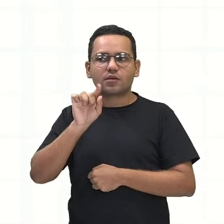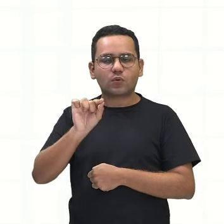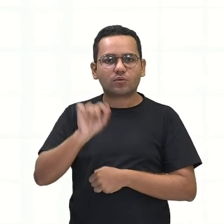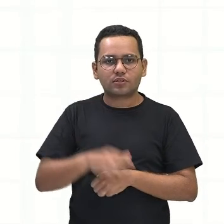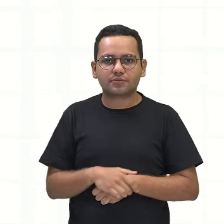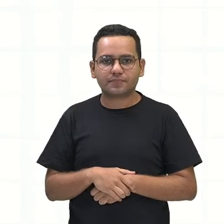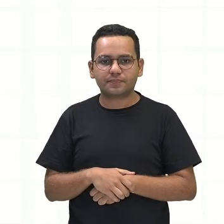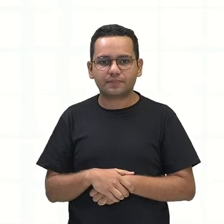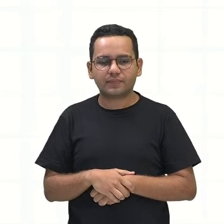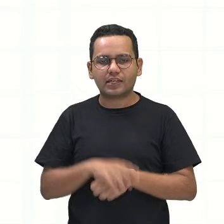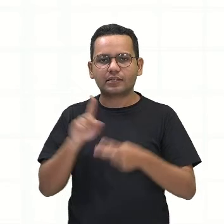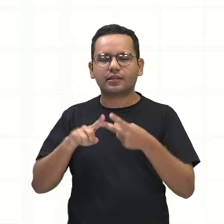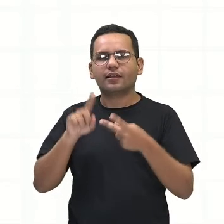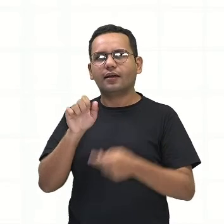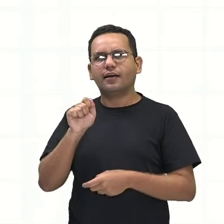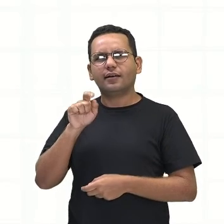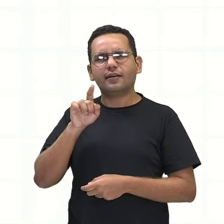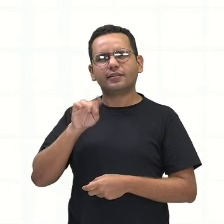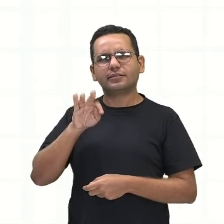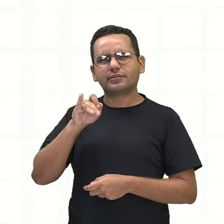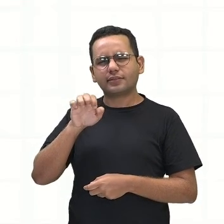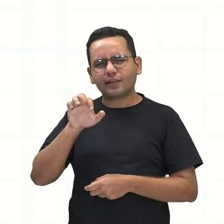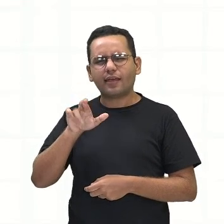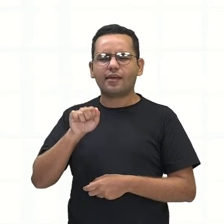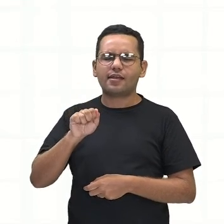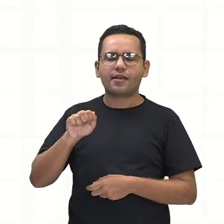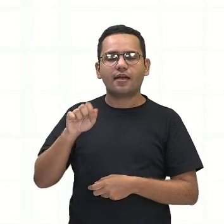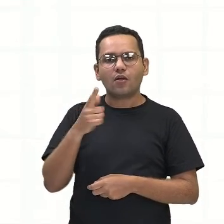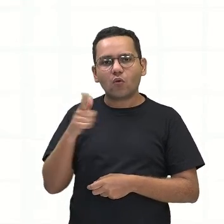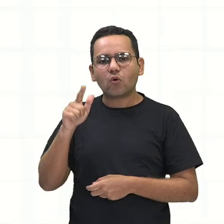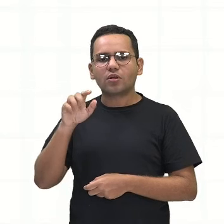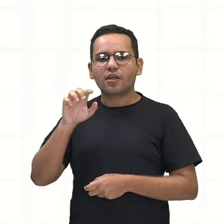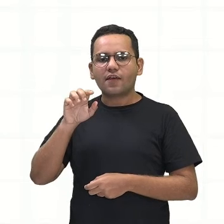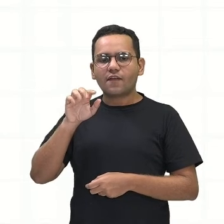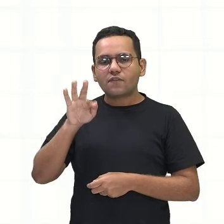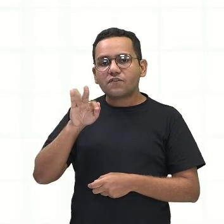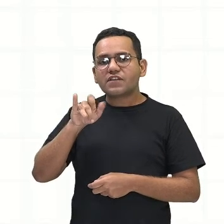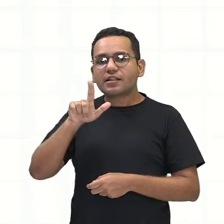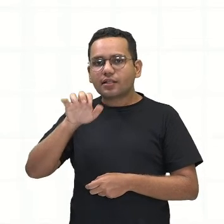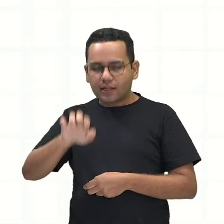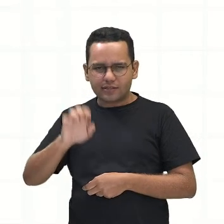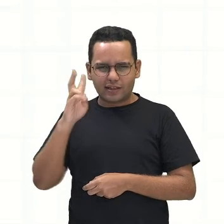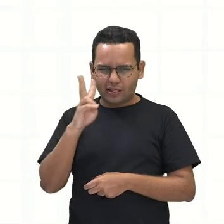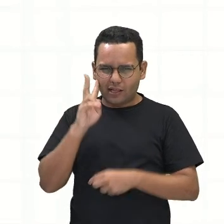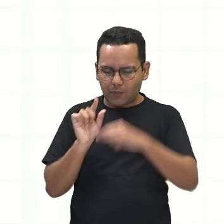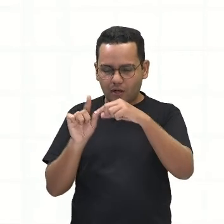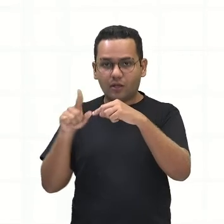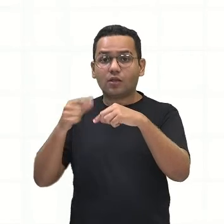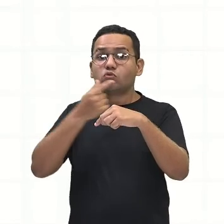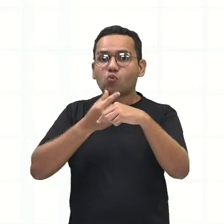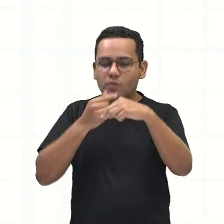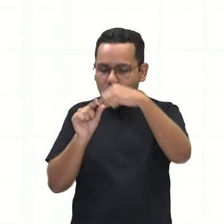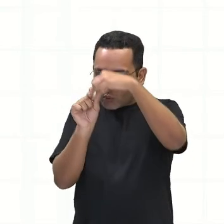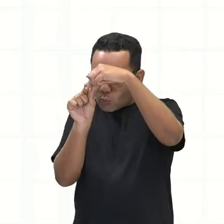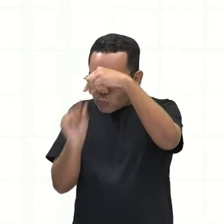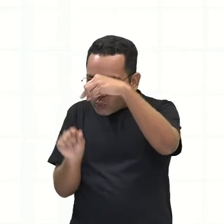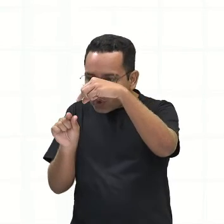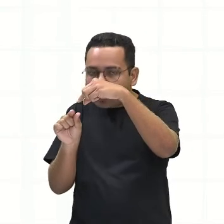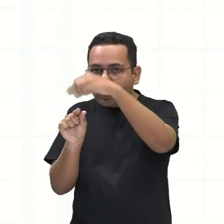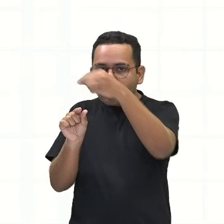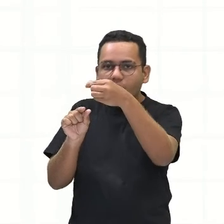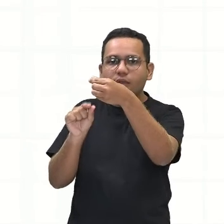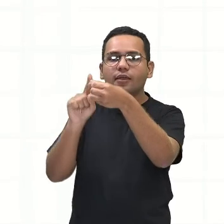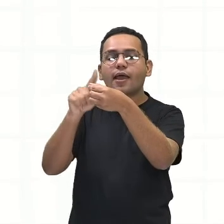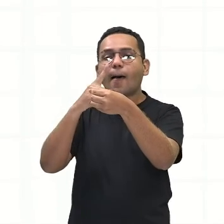de antera e filete aqui, ó. Também, estruturas masculinas, tem as estruturas